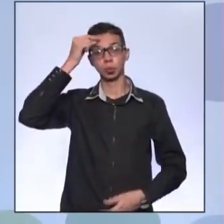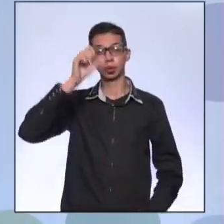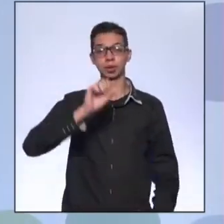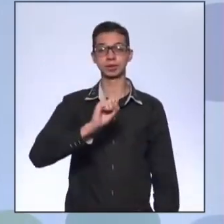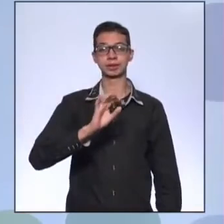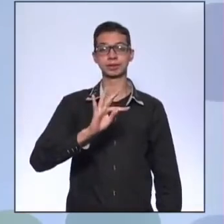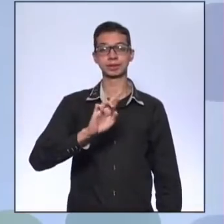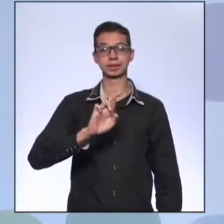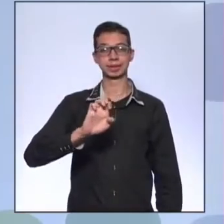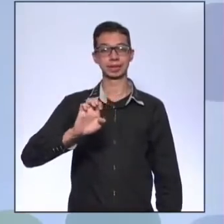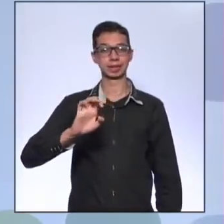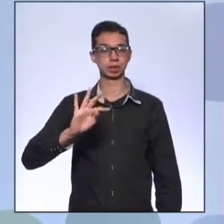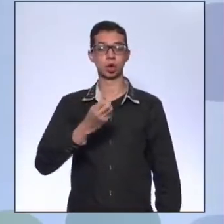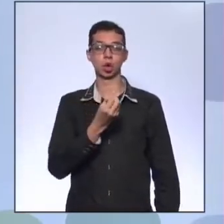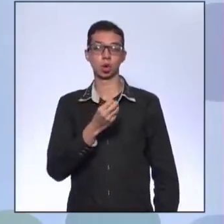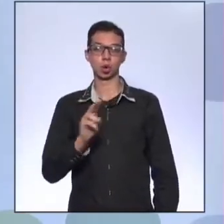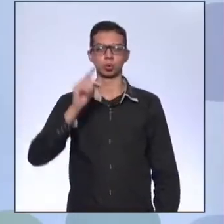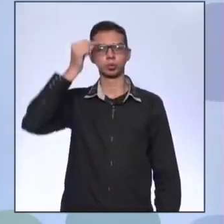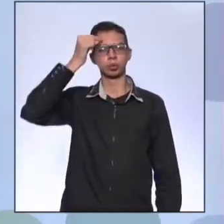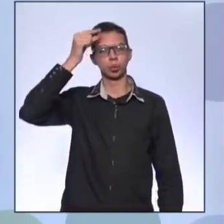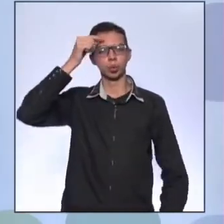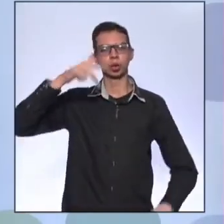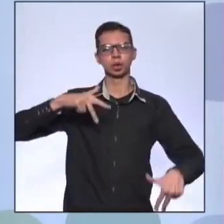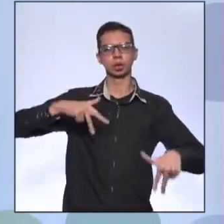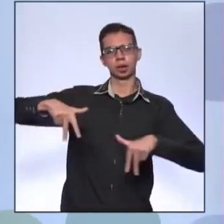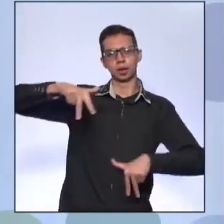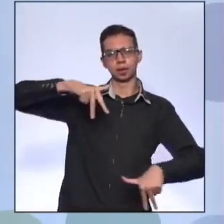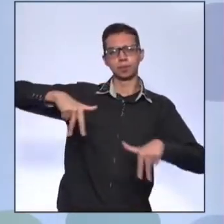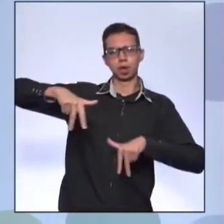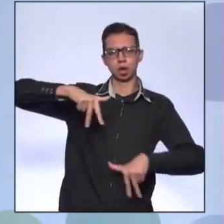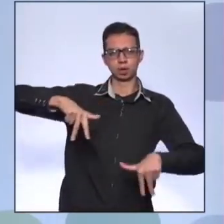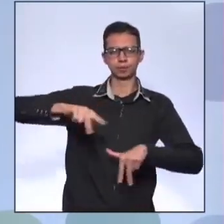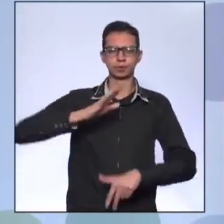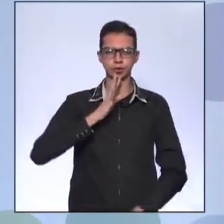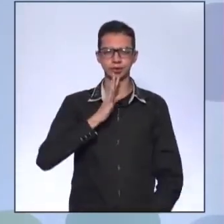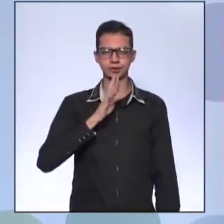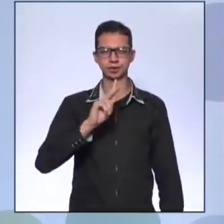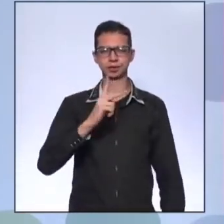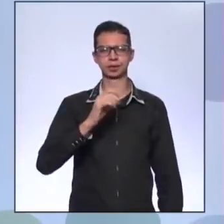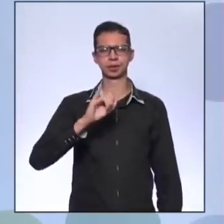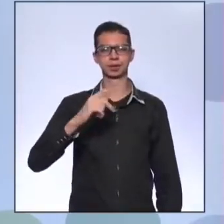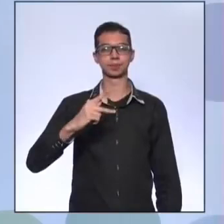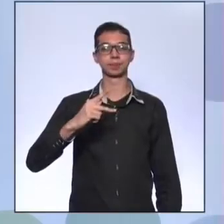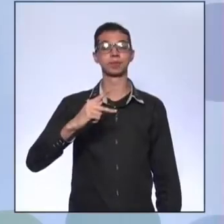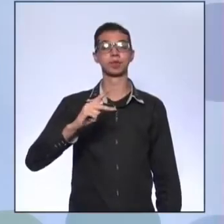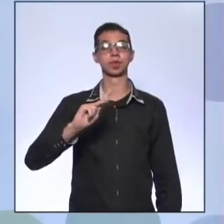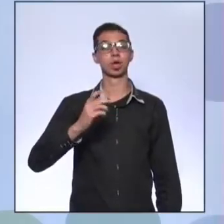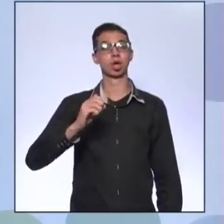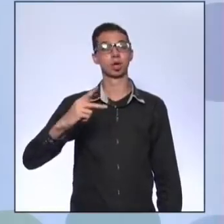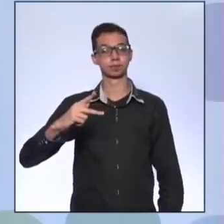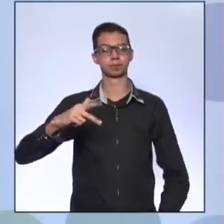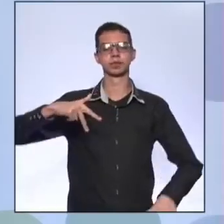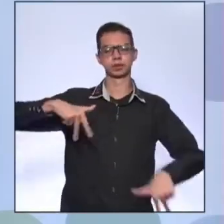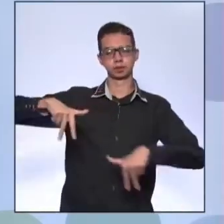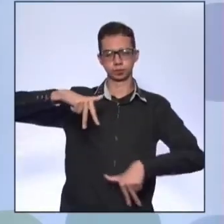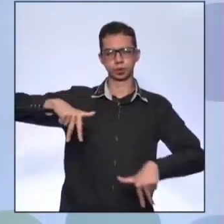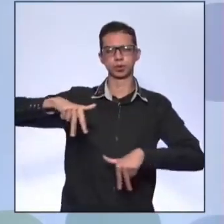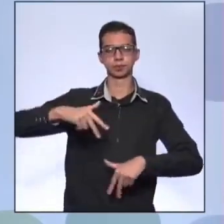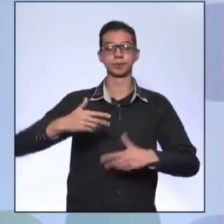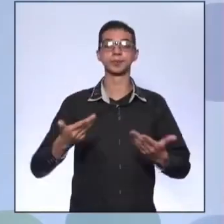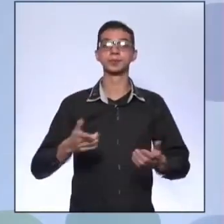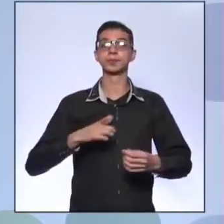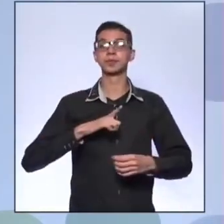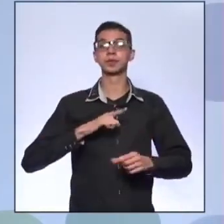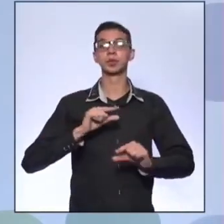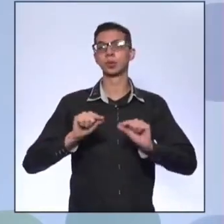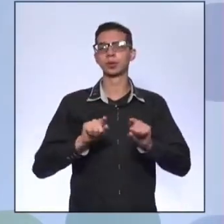hip hop. Então, dentro desse estilo da breakdance, você tem também outros estilos que concorrem aí com ele, tá? Que é